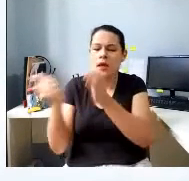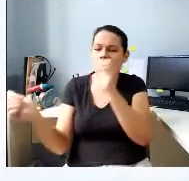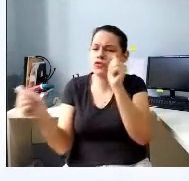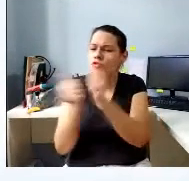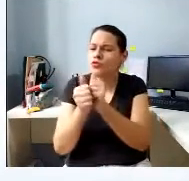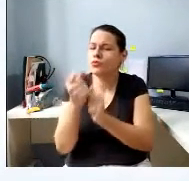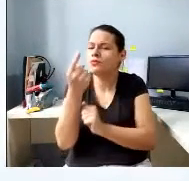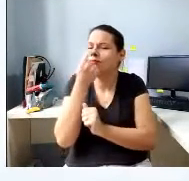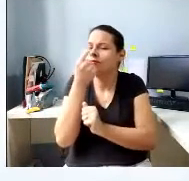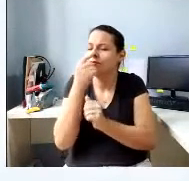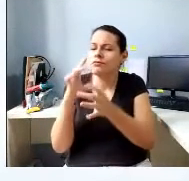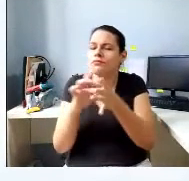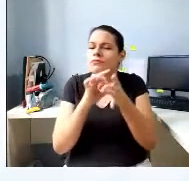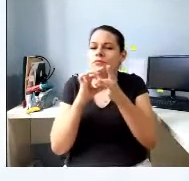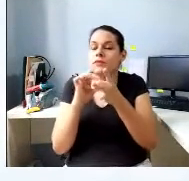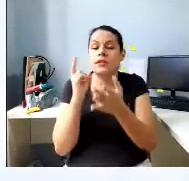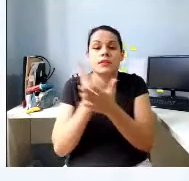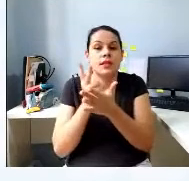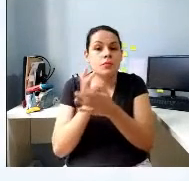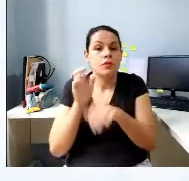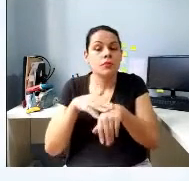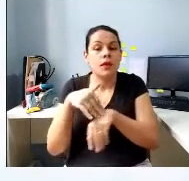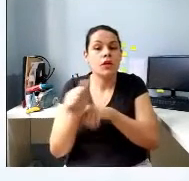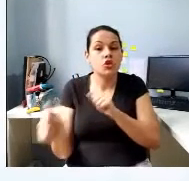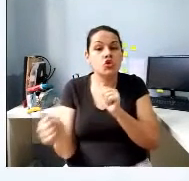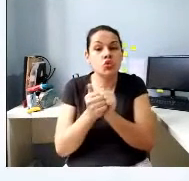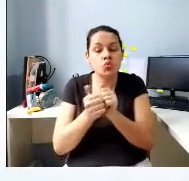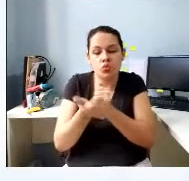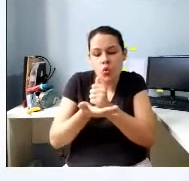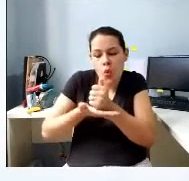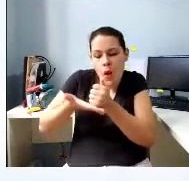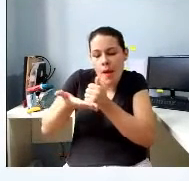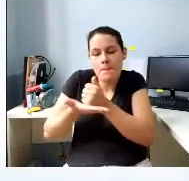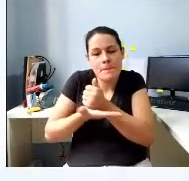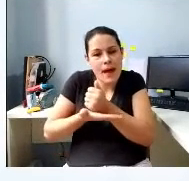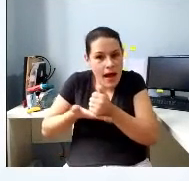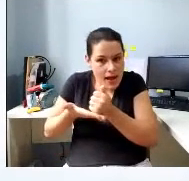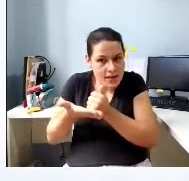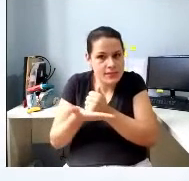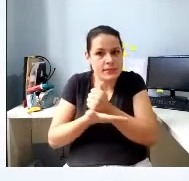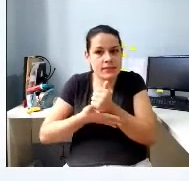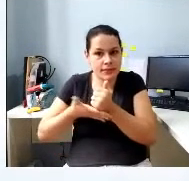aproximando cada vez mais da base, com suas